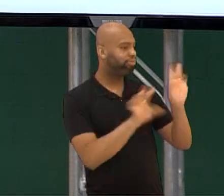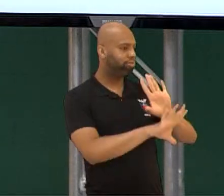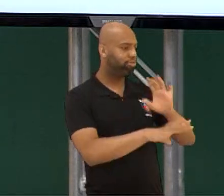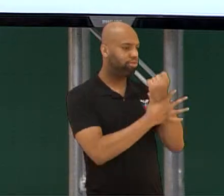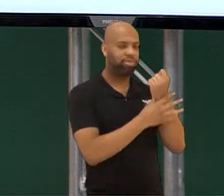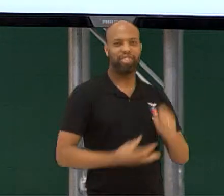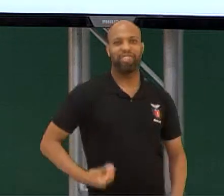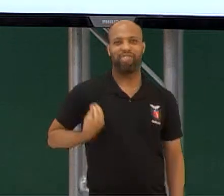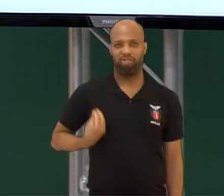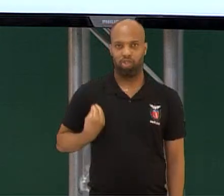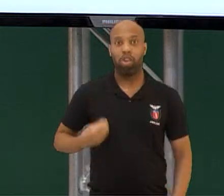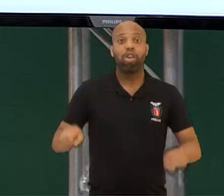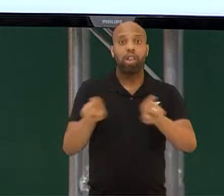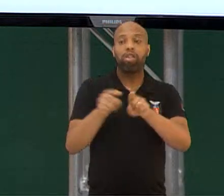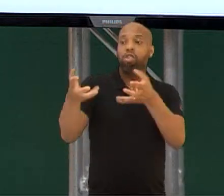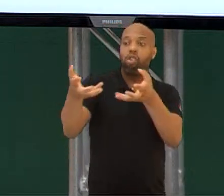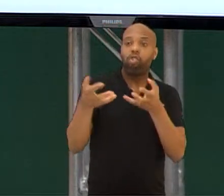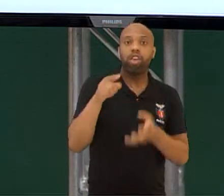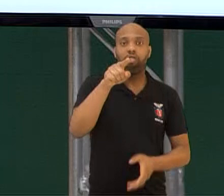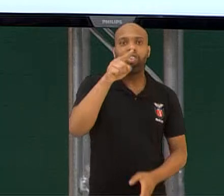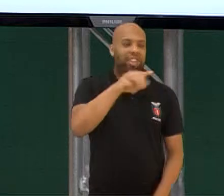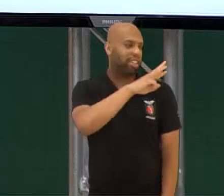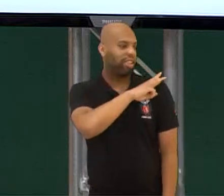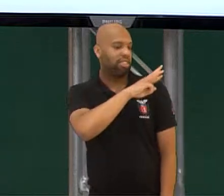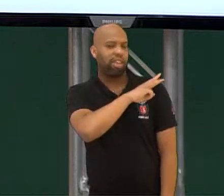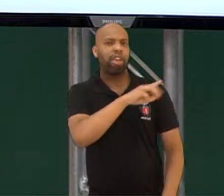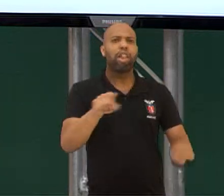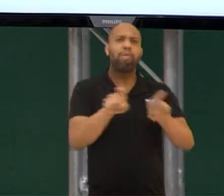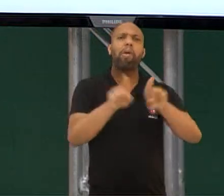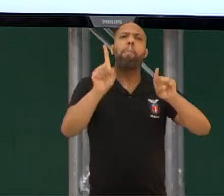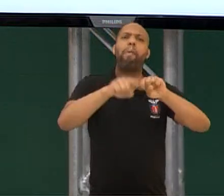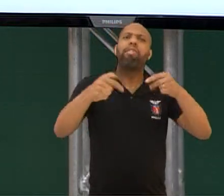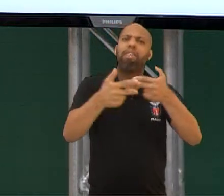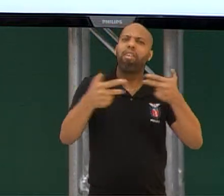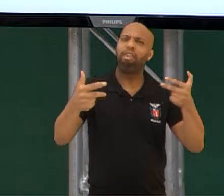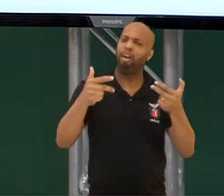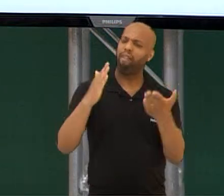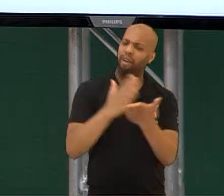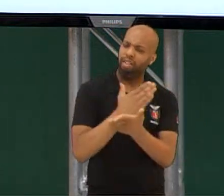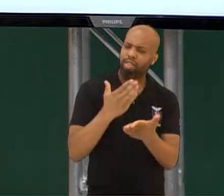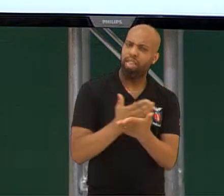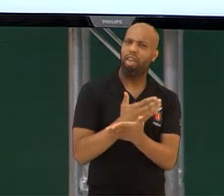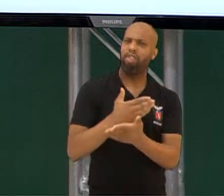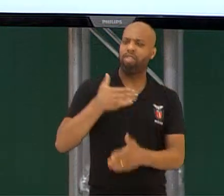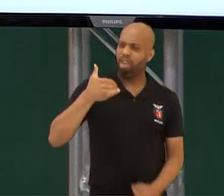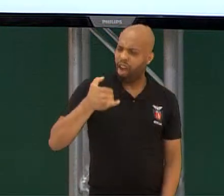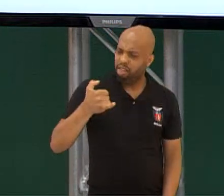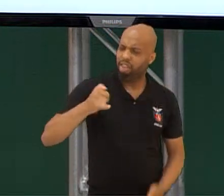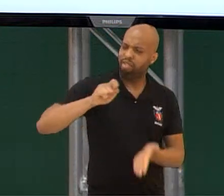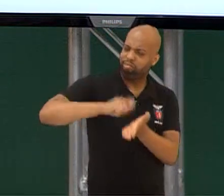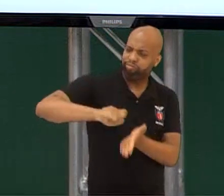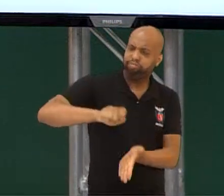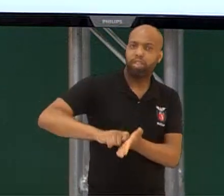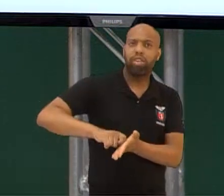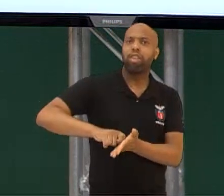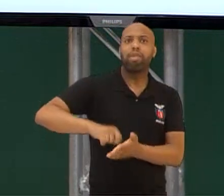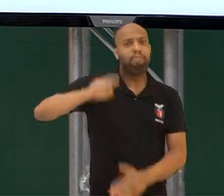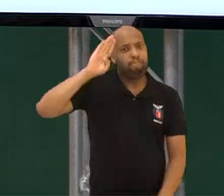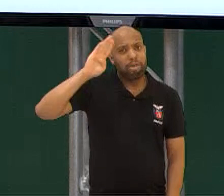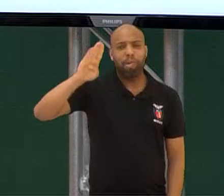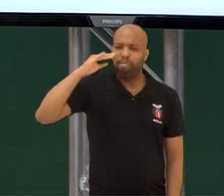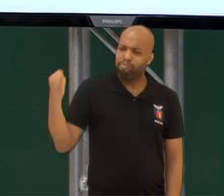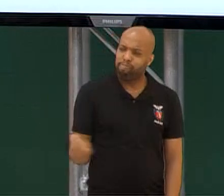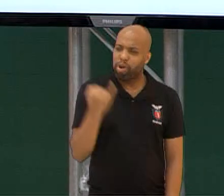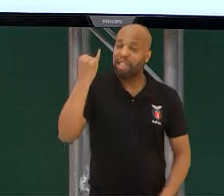Paraná. E também convido você que está aí da terceira série, pegue seu material, pegue seu caderno, né, sua caneta, anote, né, os principais pontos importantes da